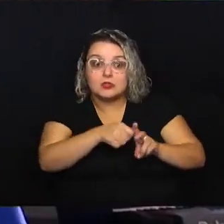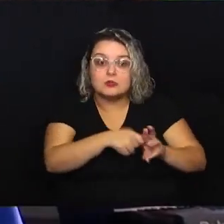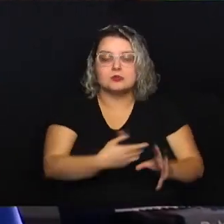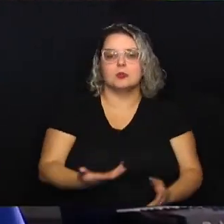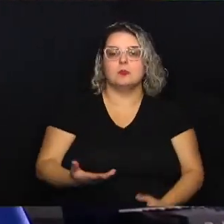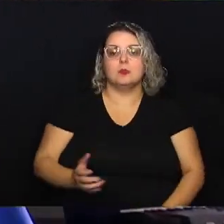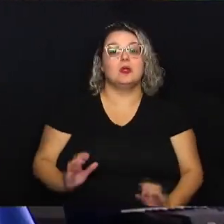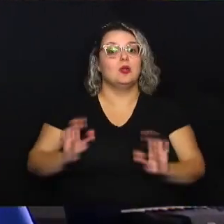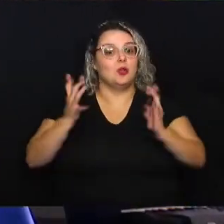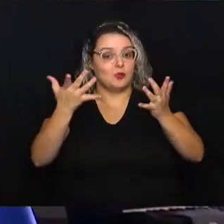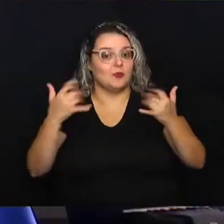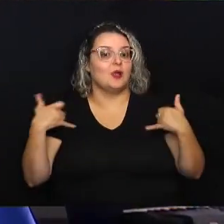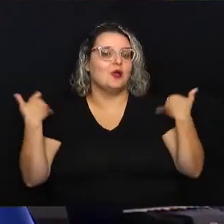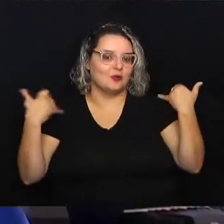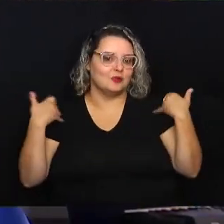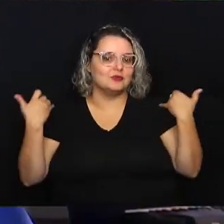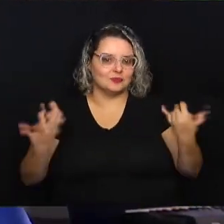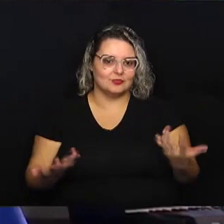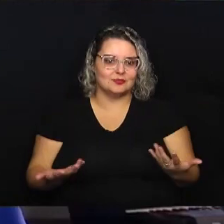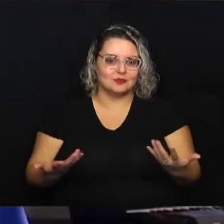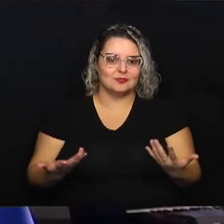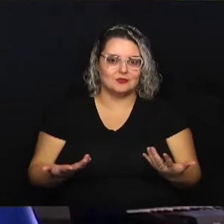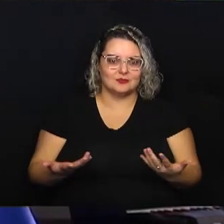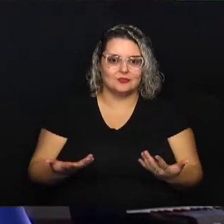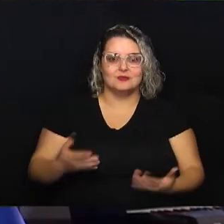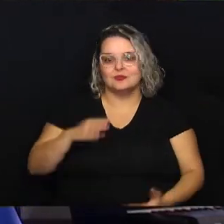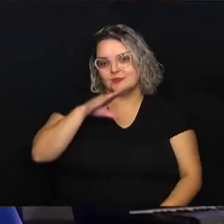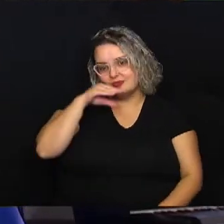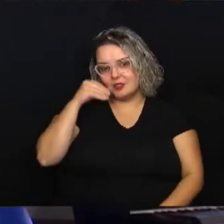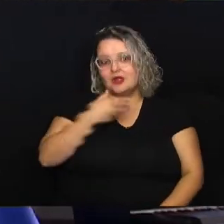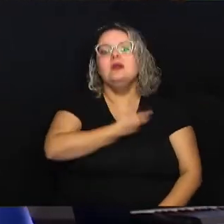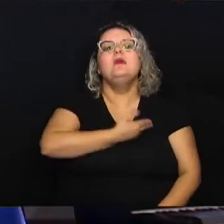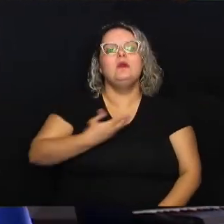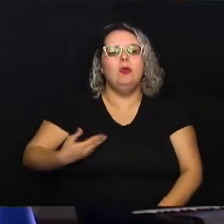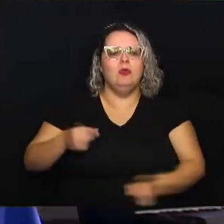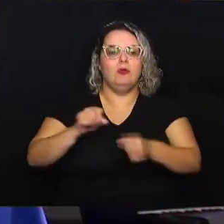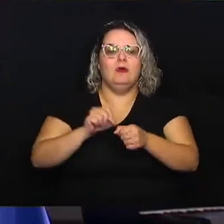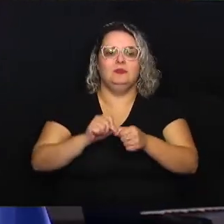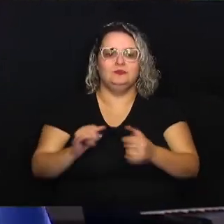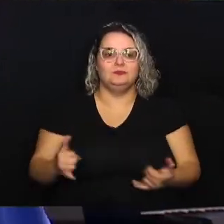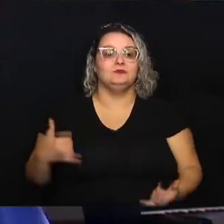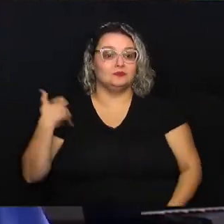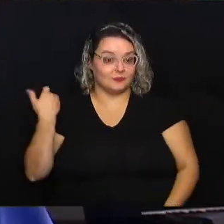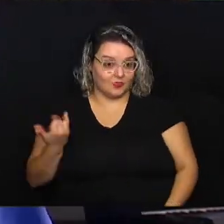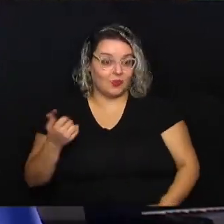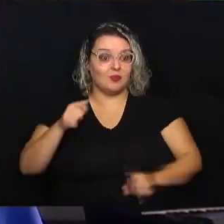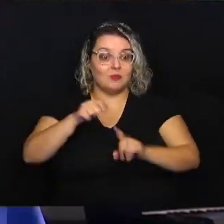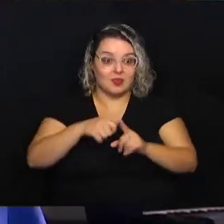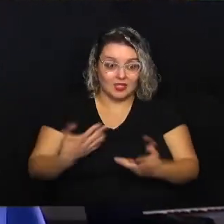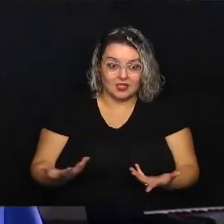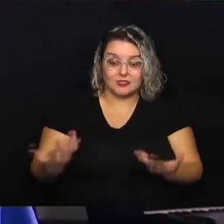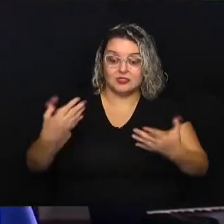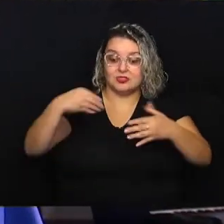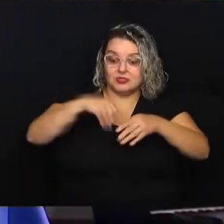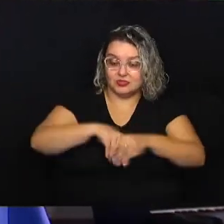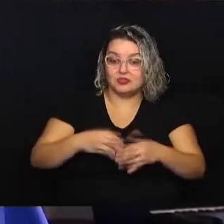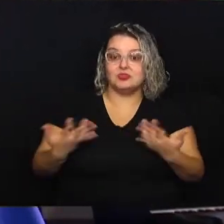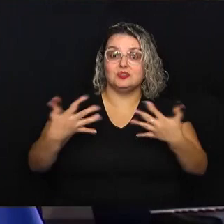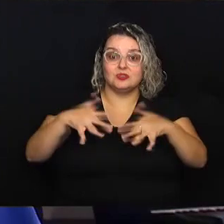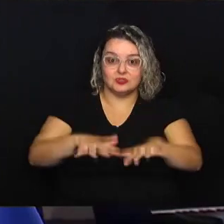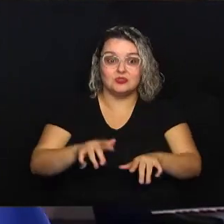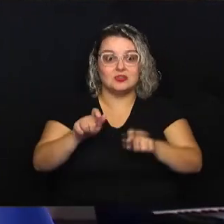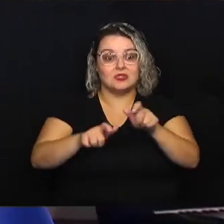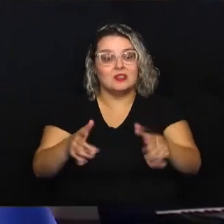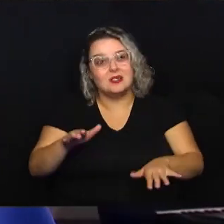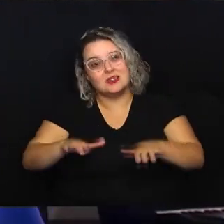comemorar o aniversário, né, daqueles servidores que fazem aniversário no mês é uma forma de você integrar as pessoas. Às